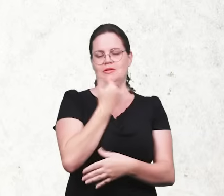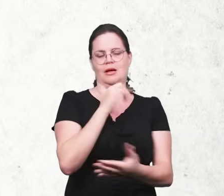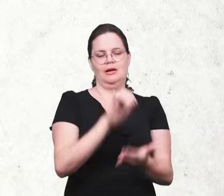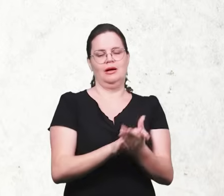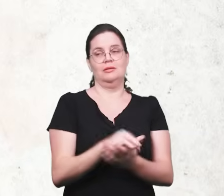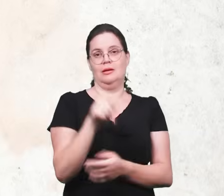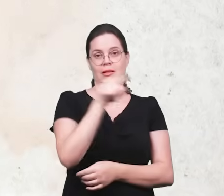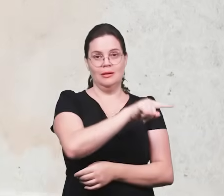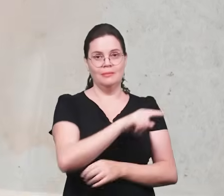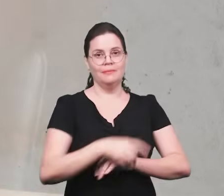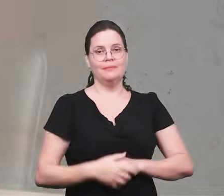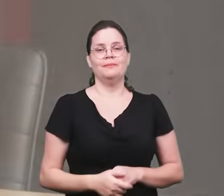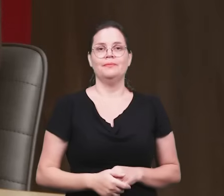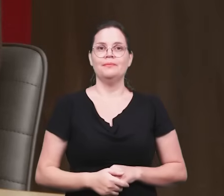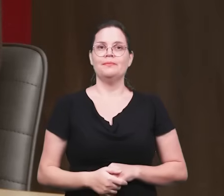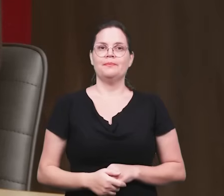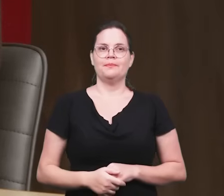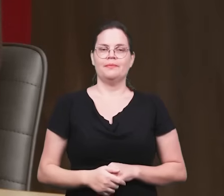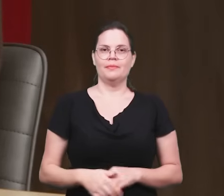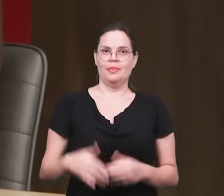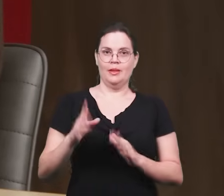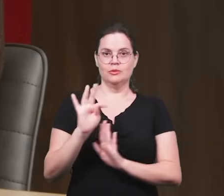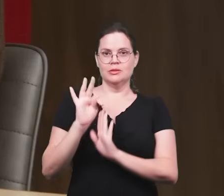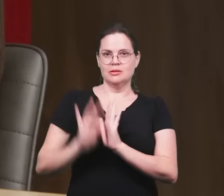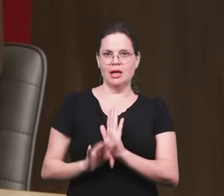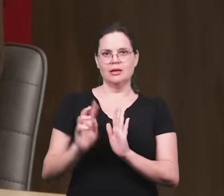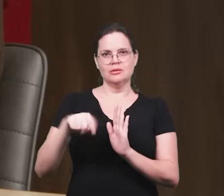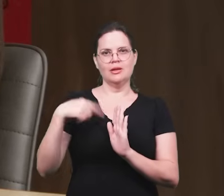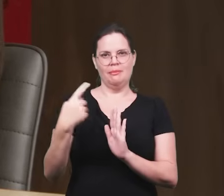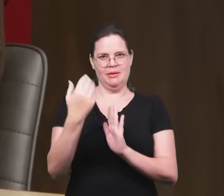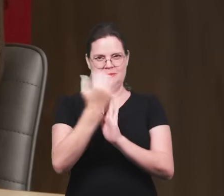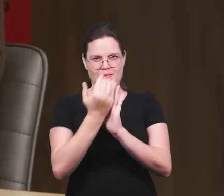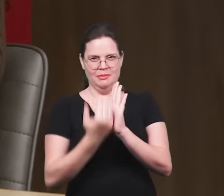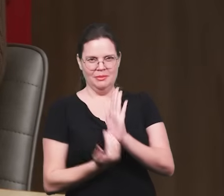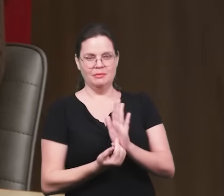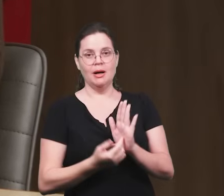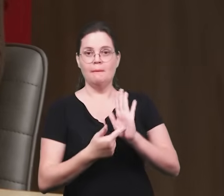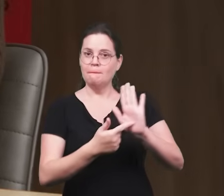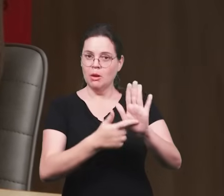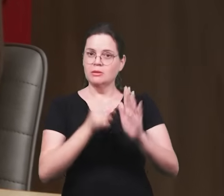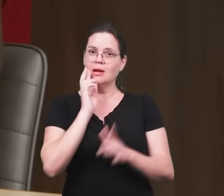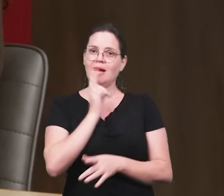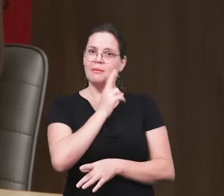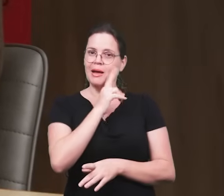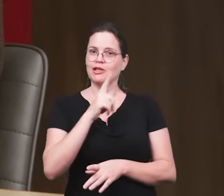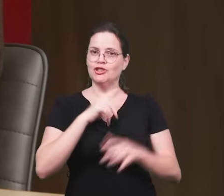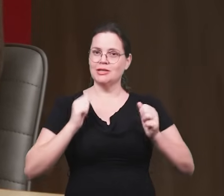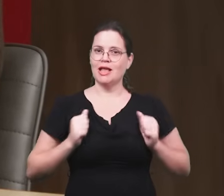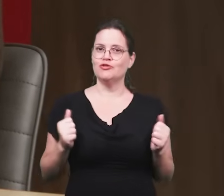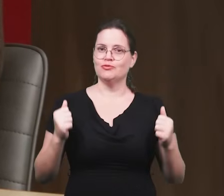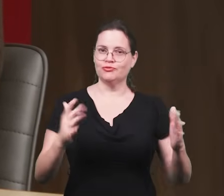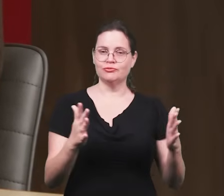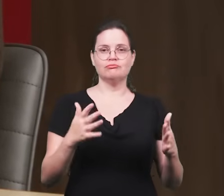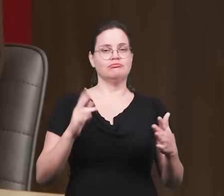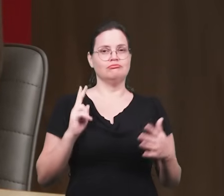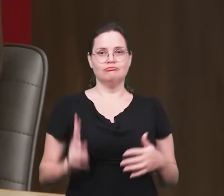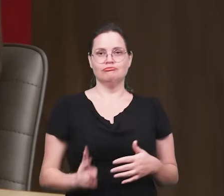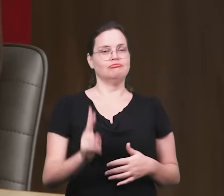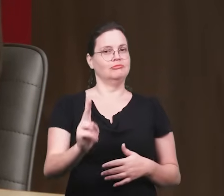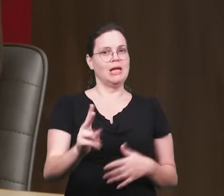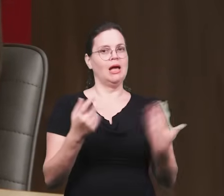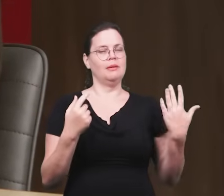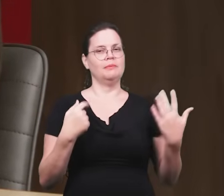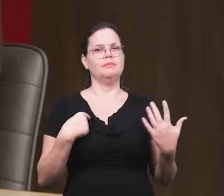servo Isaque. E os textos seguintes falam que Rebeca, ela tinha essa proatividade, essa iniciativa, ela